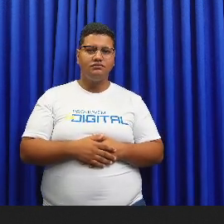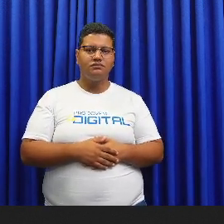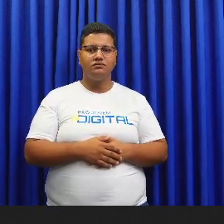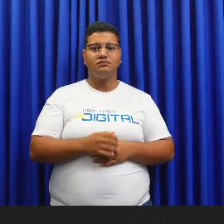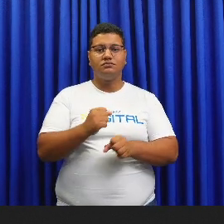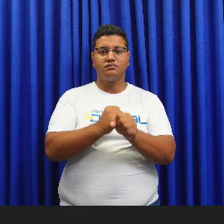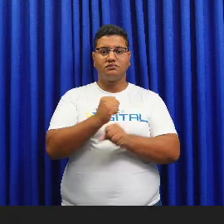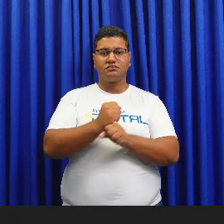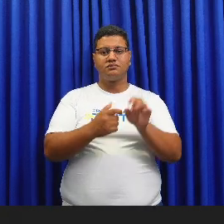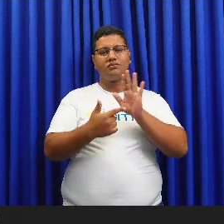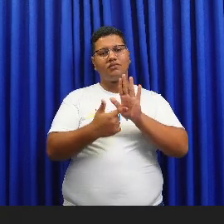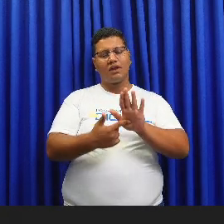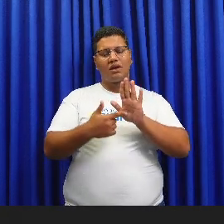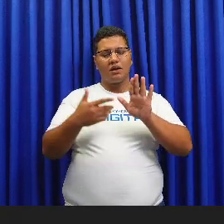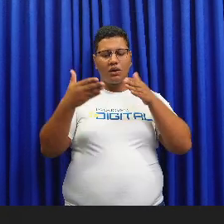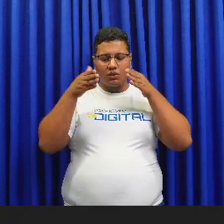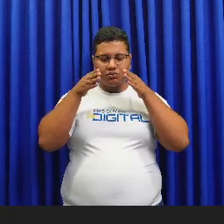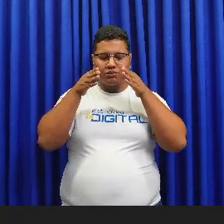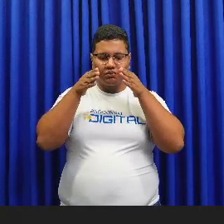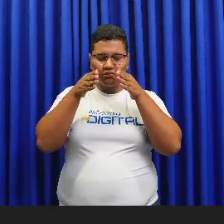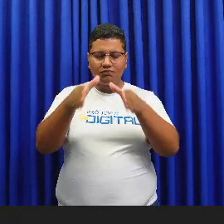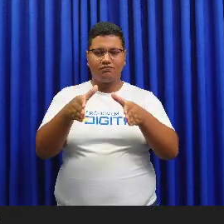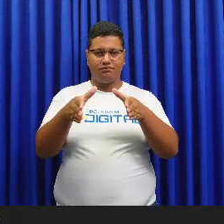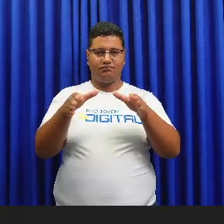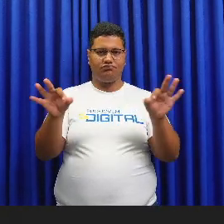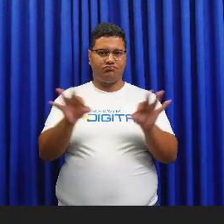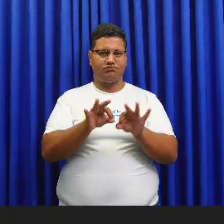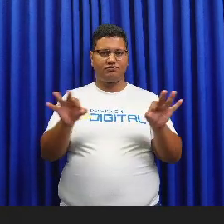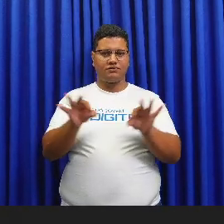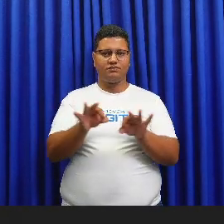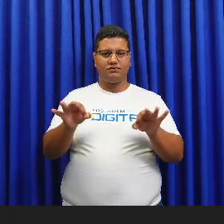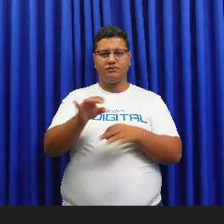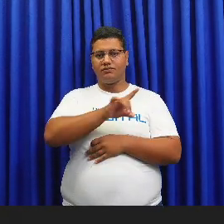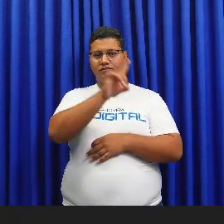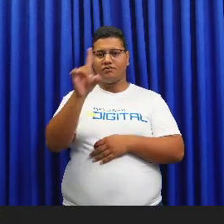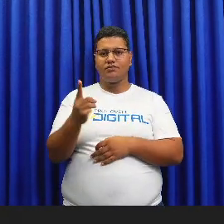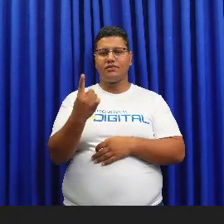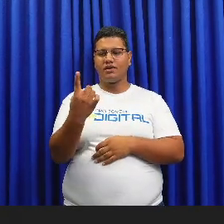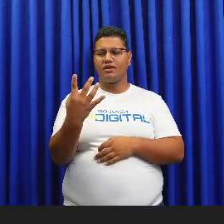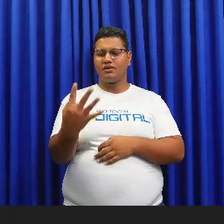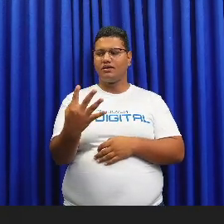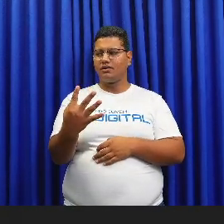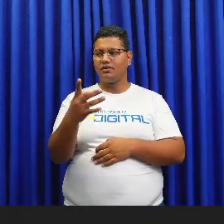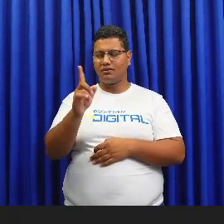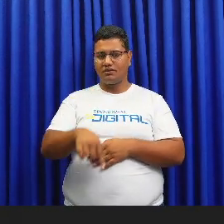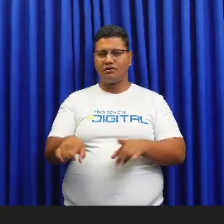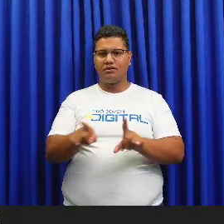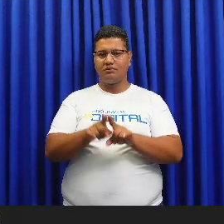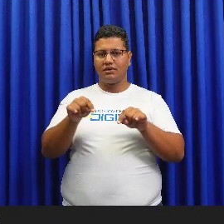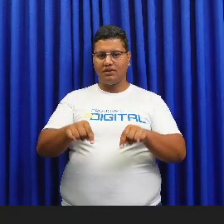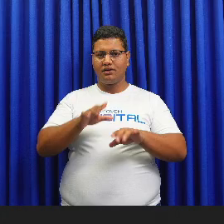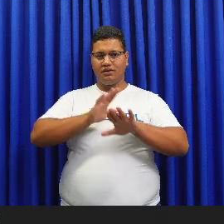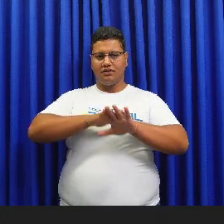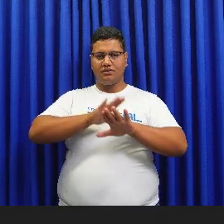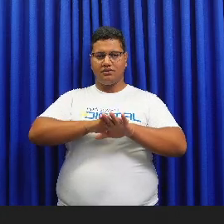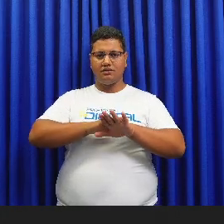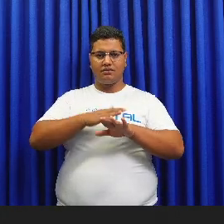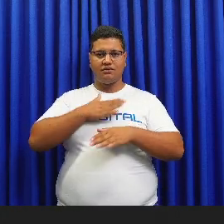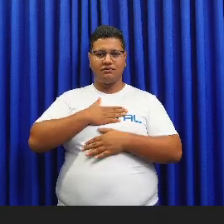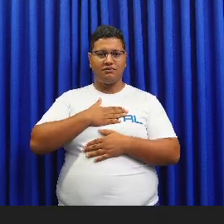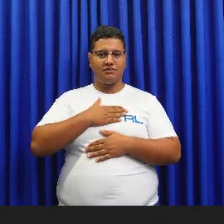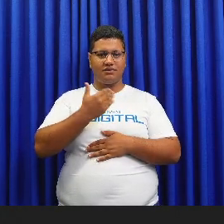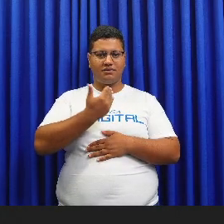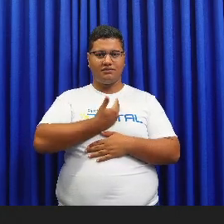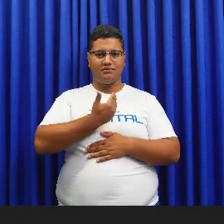não vai me mostrar especificamente, tá? Ou seja, aqui ó, aqui no dia 14, bem aqui, atrás do meu amigo